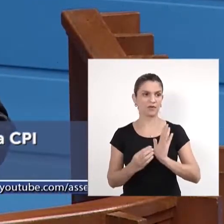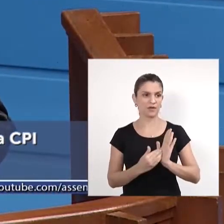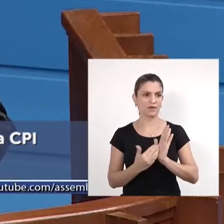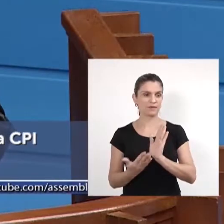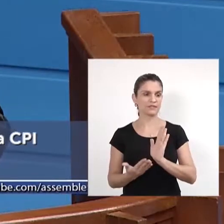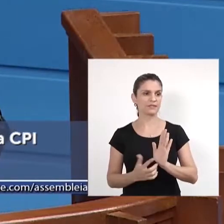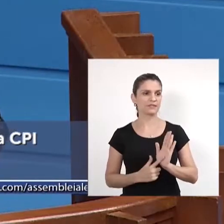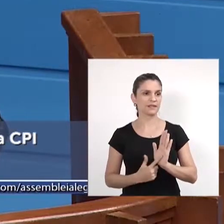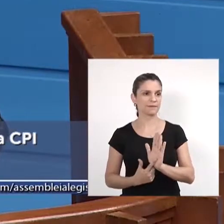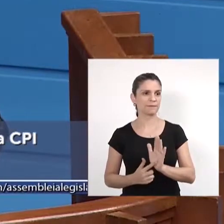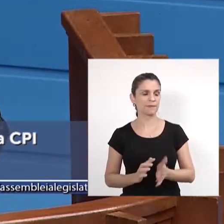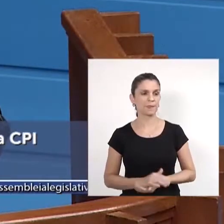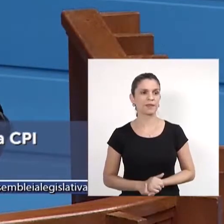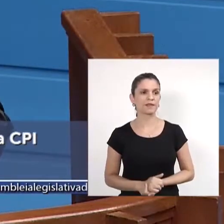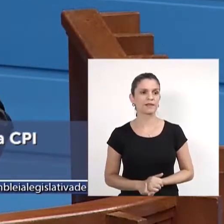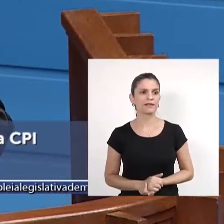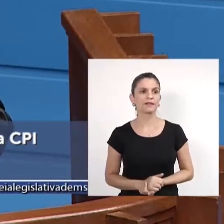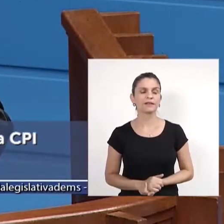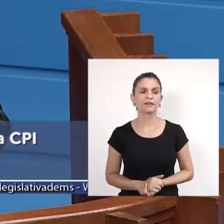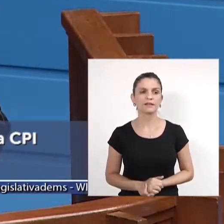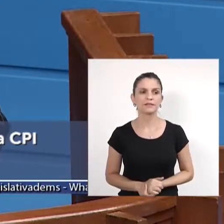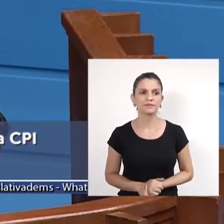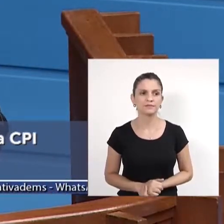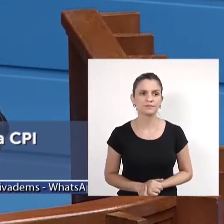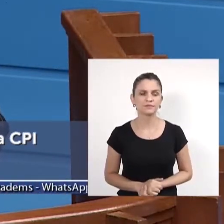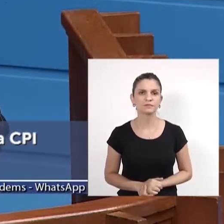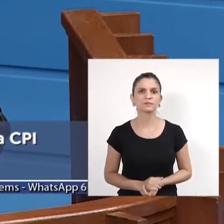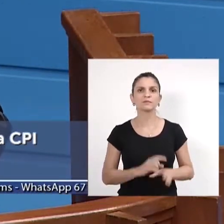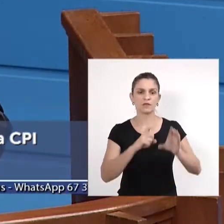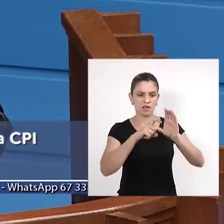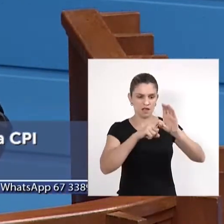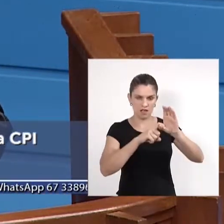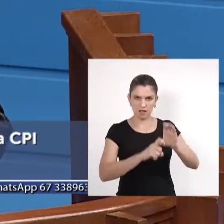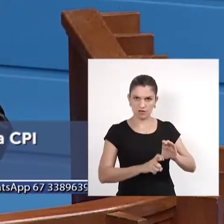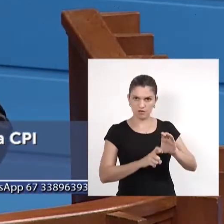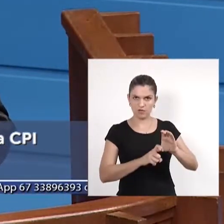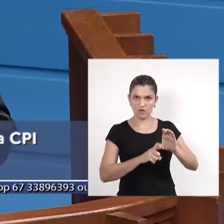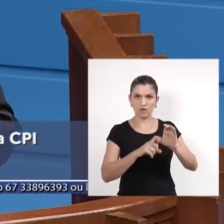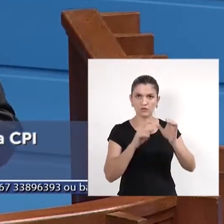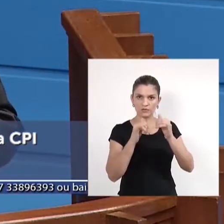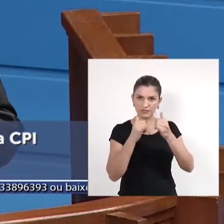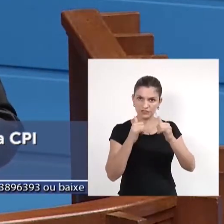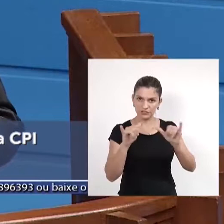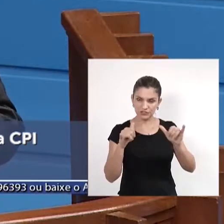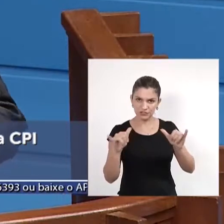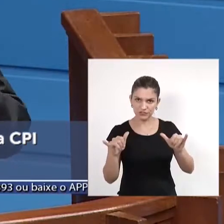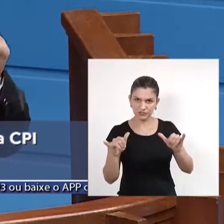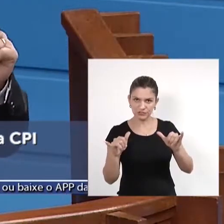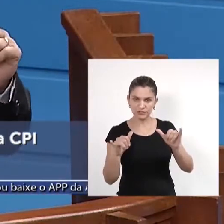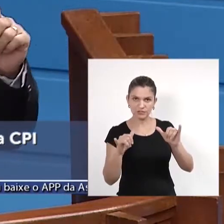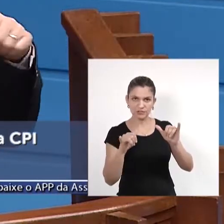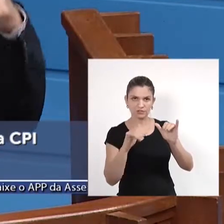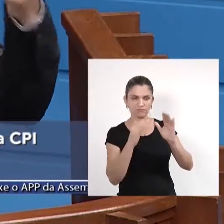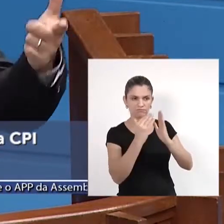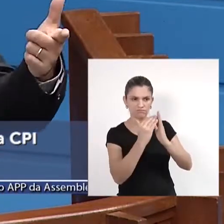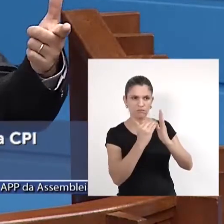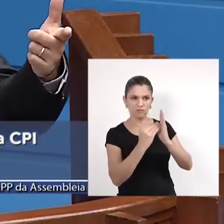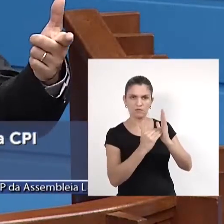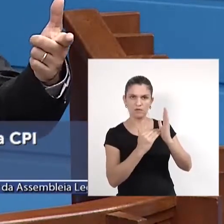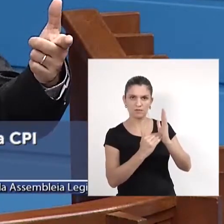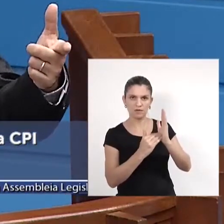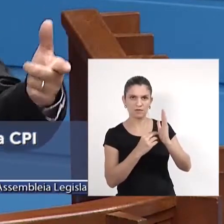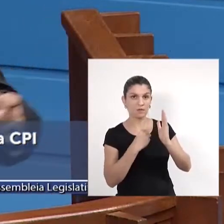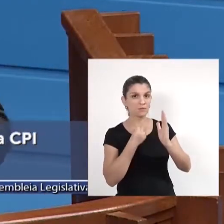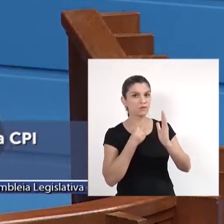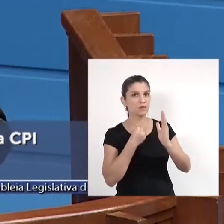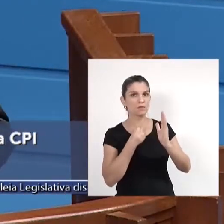água do nosso Estado. A conta de energia ela tem que vir independente, ela não pode vir com outras